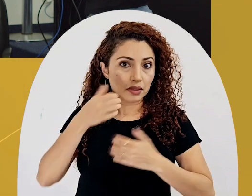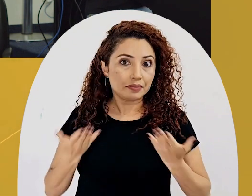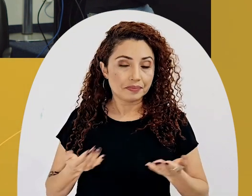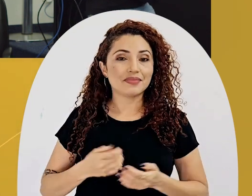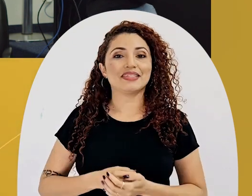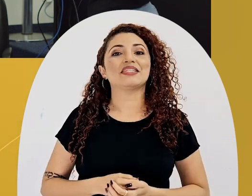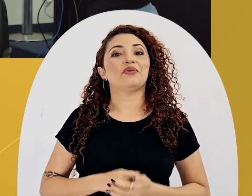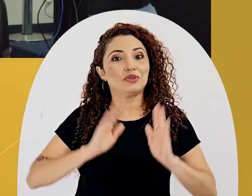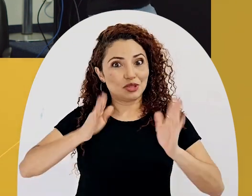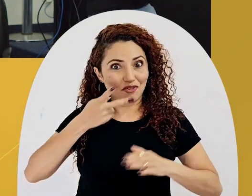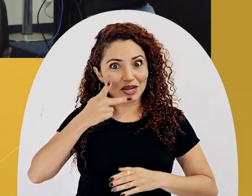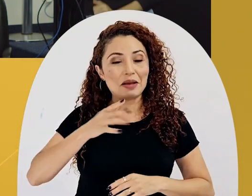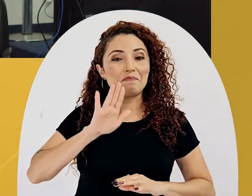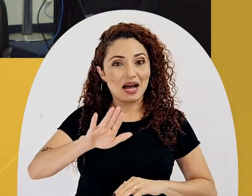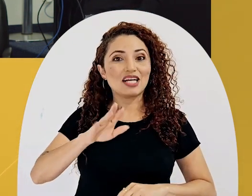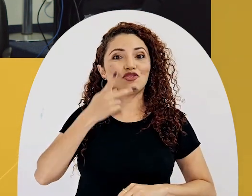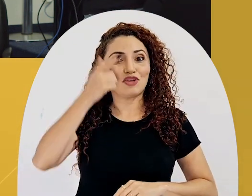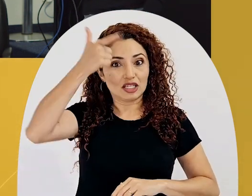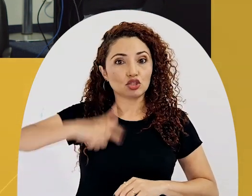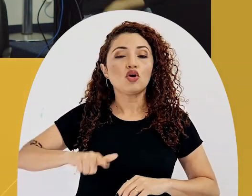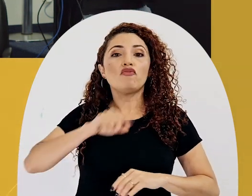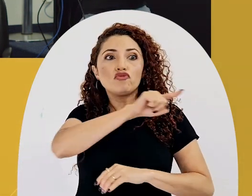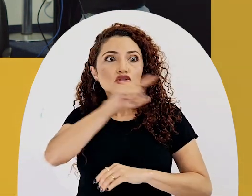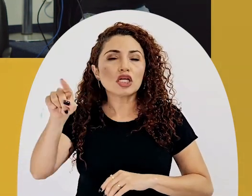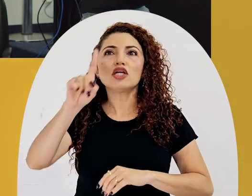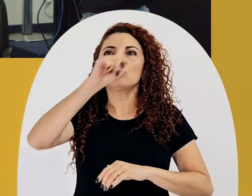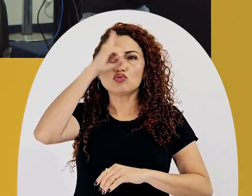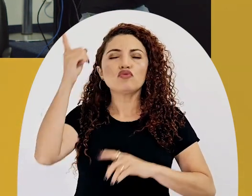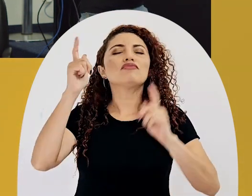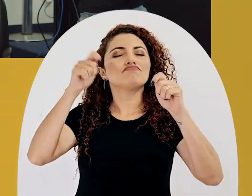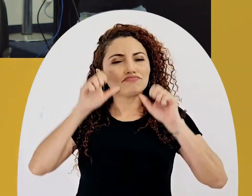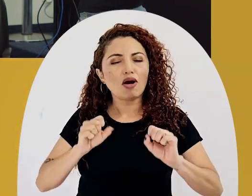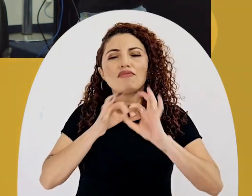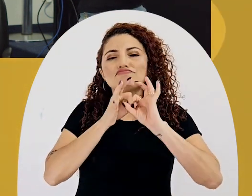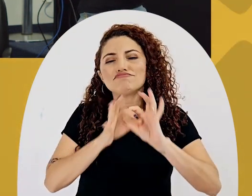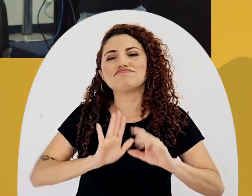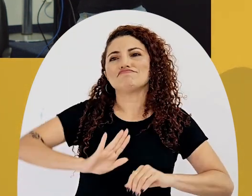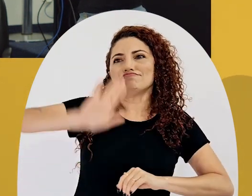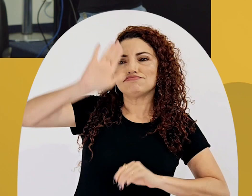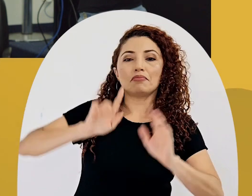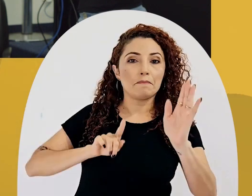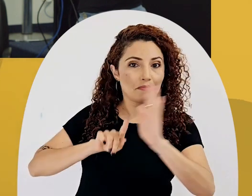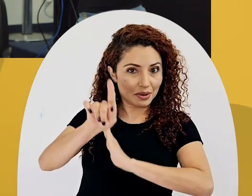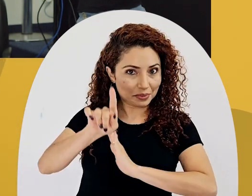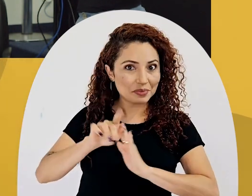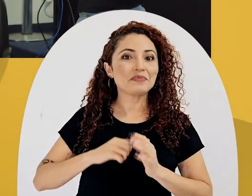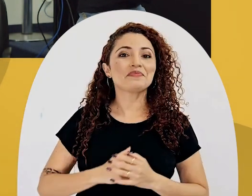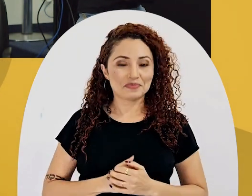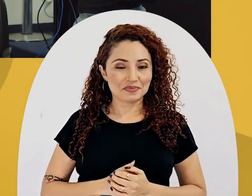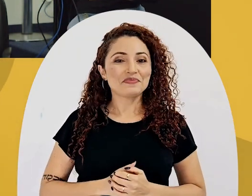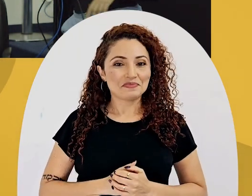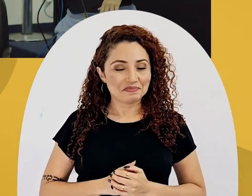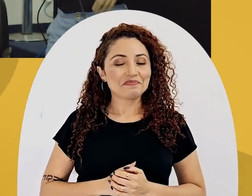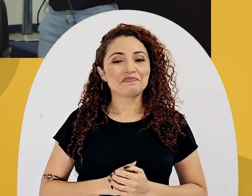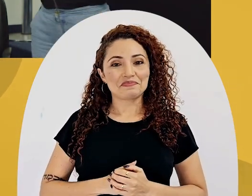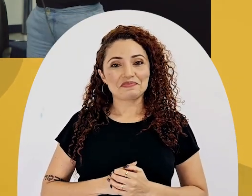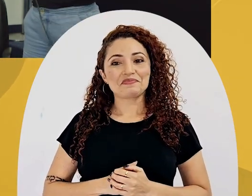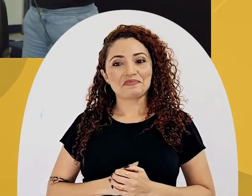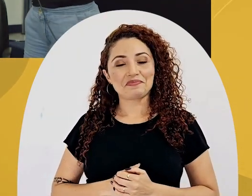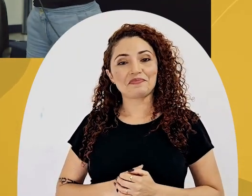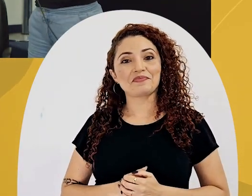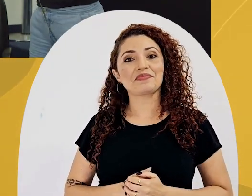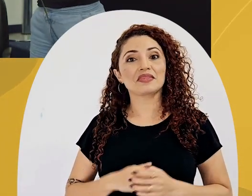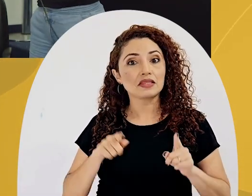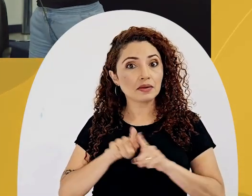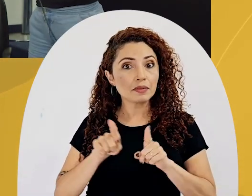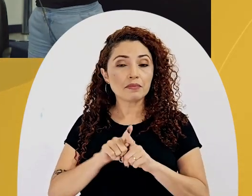mais uma vez, tirar sempre as dúvidas quando tiver. Podem ficar à vontade para né, fazer suas perguntas e para a